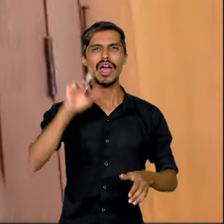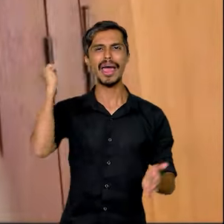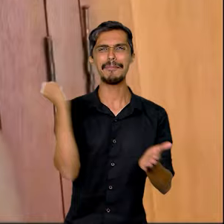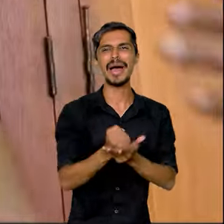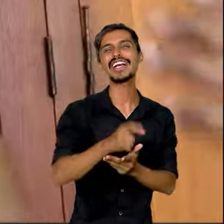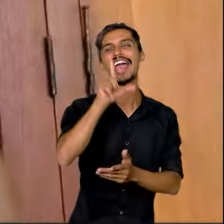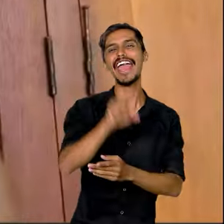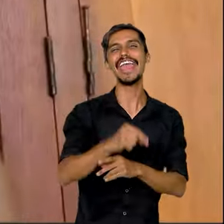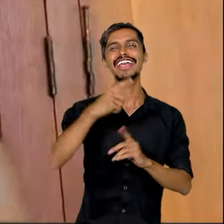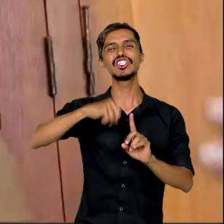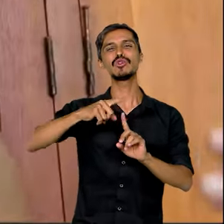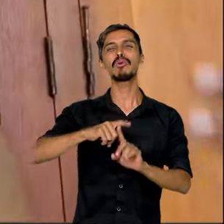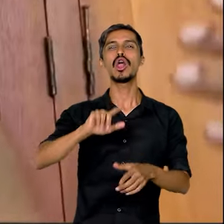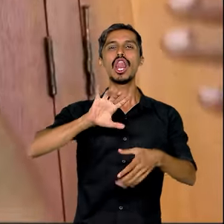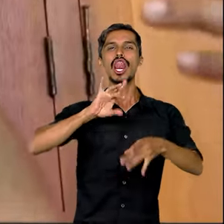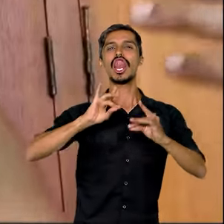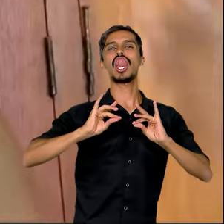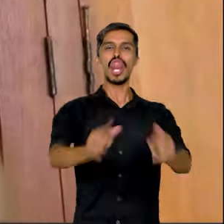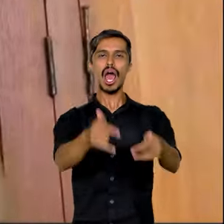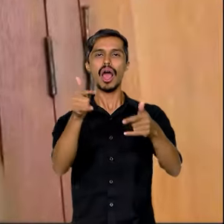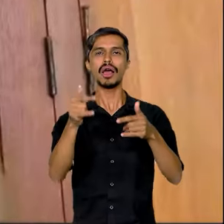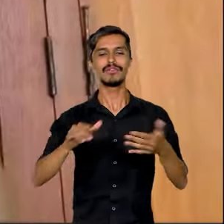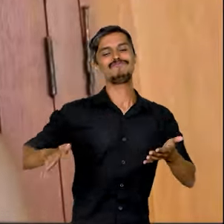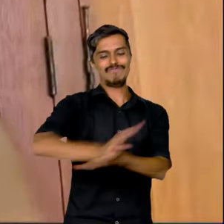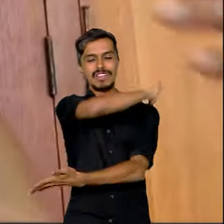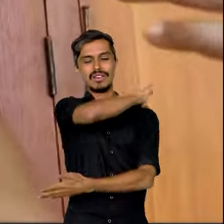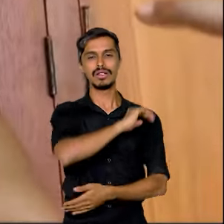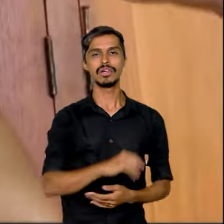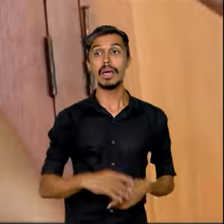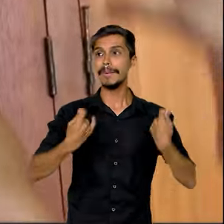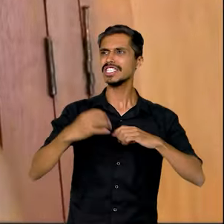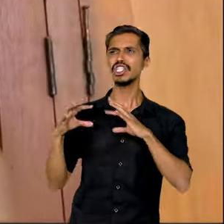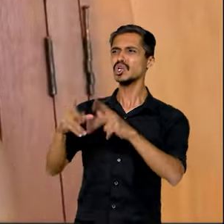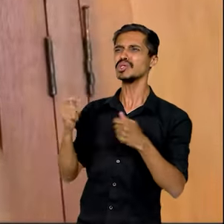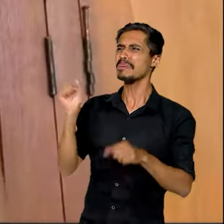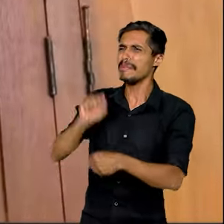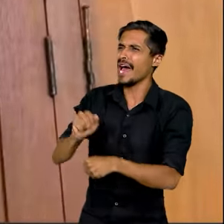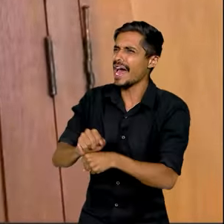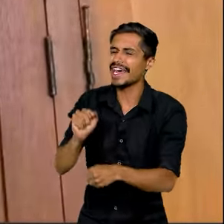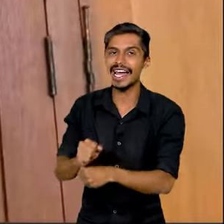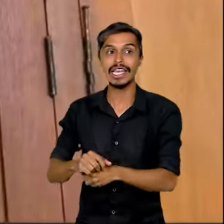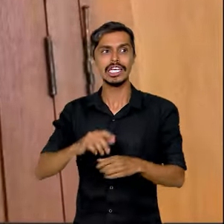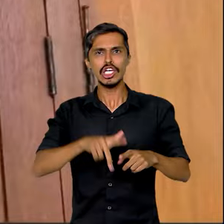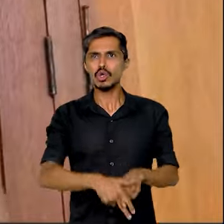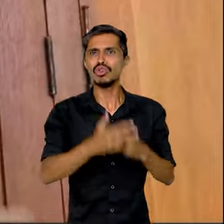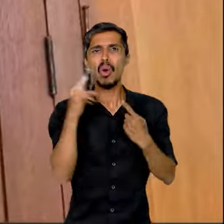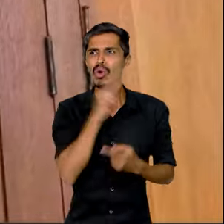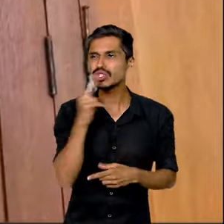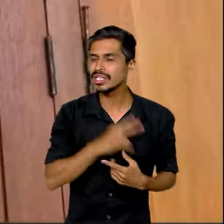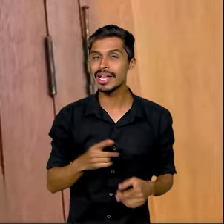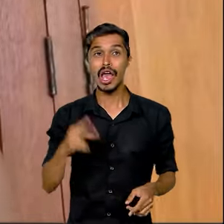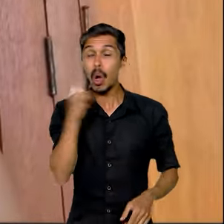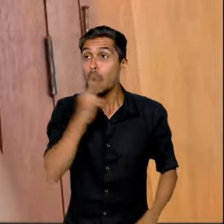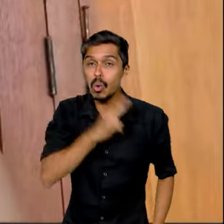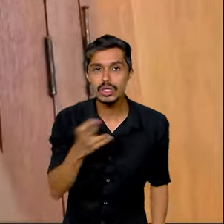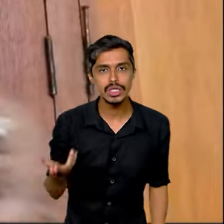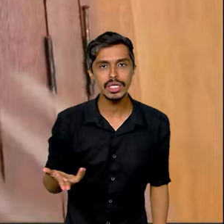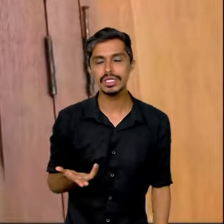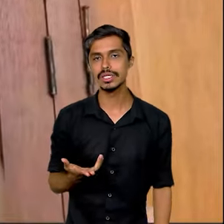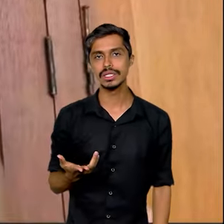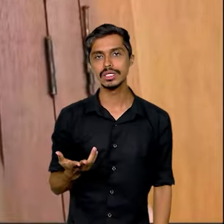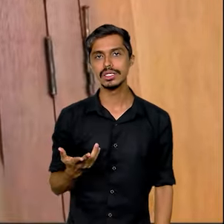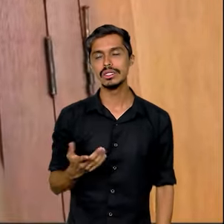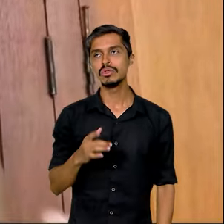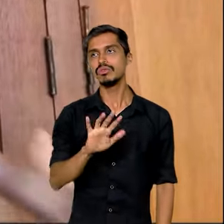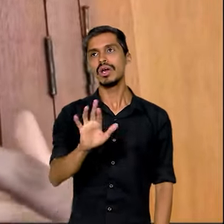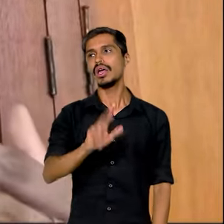genocídio. Diante de um genocídio, é preciso parar tudo. É preciso parar tudo e começar a corrigir com urgência. Veja, é